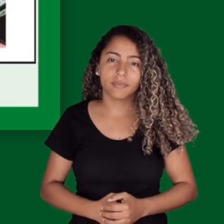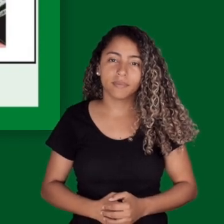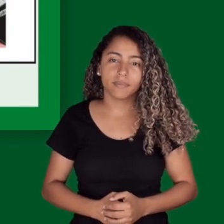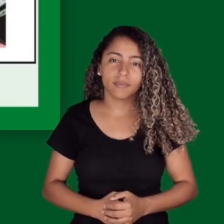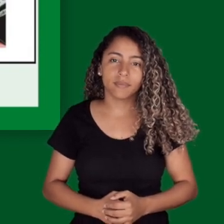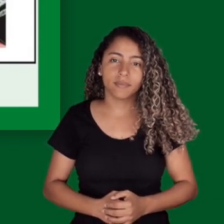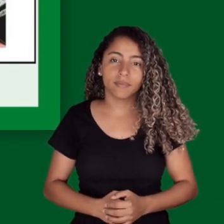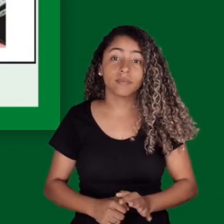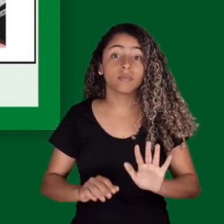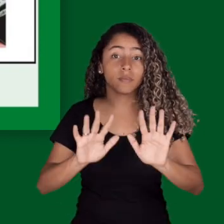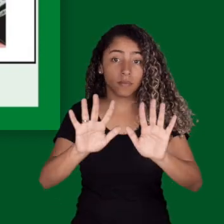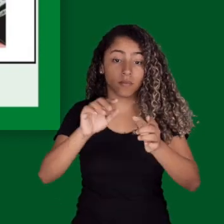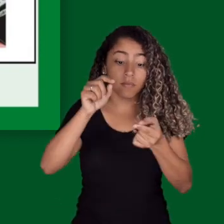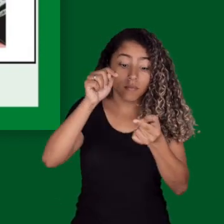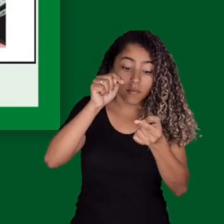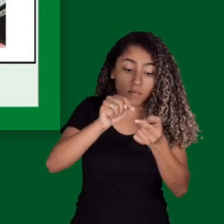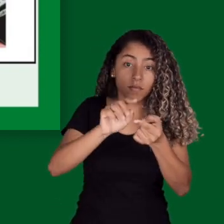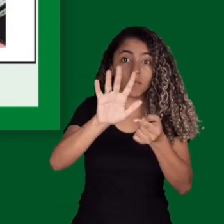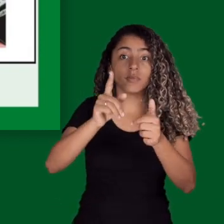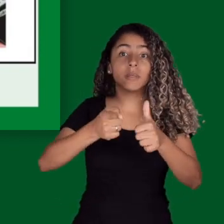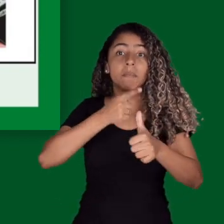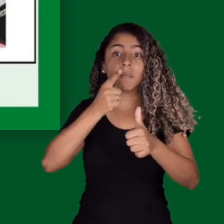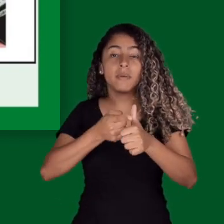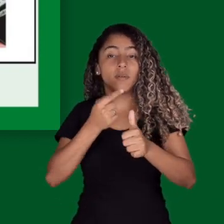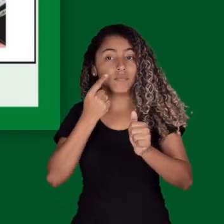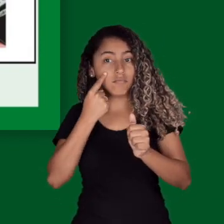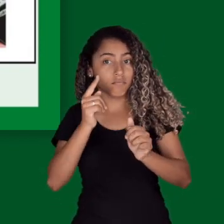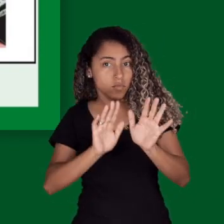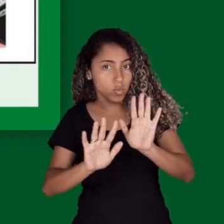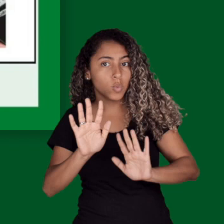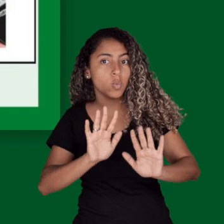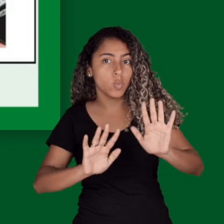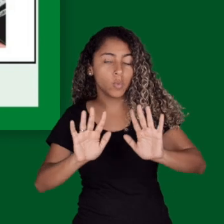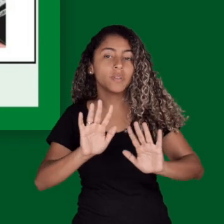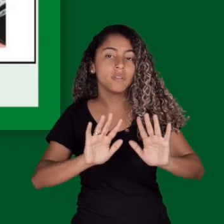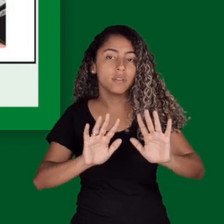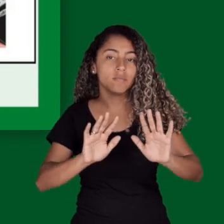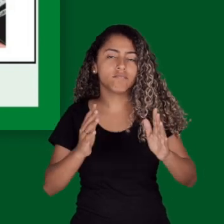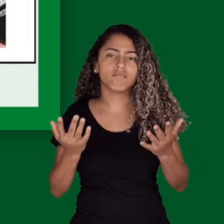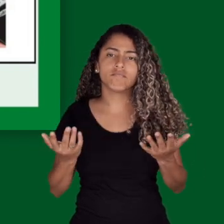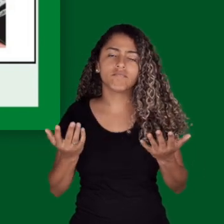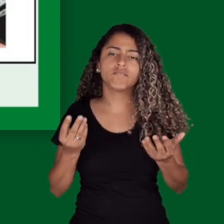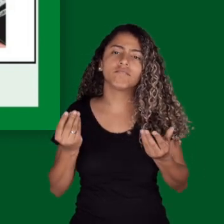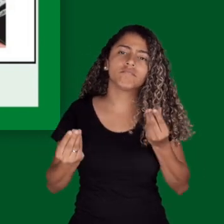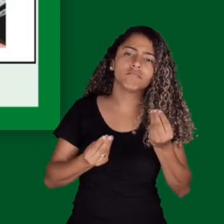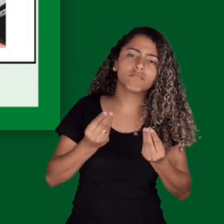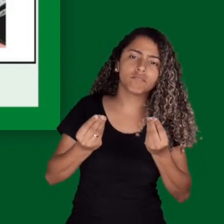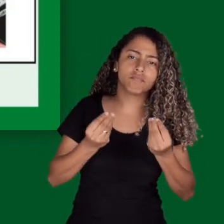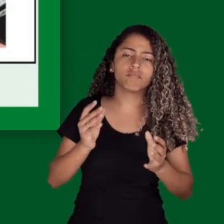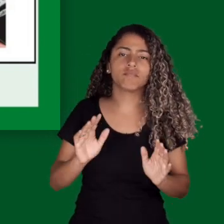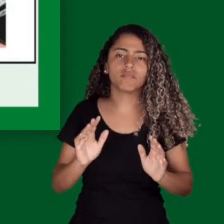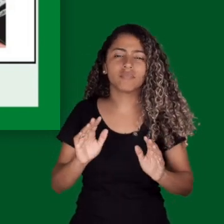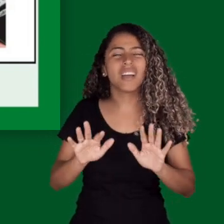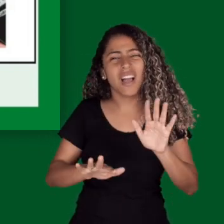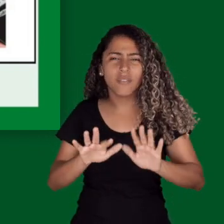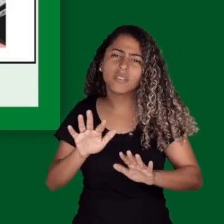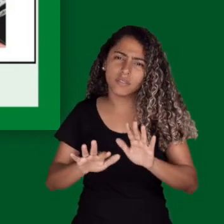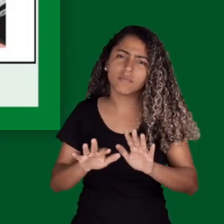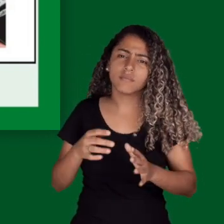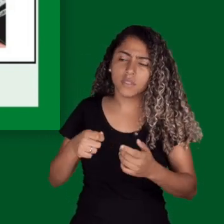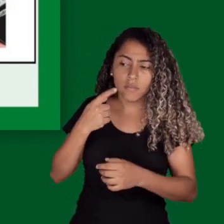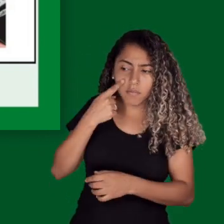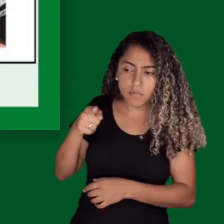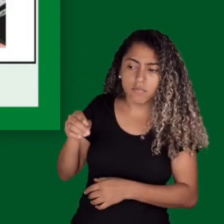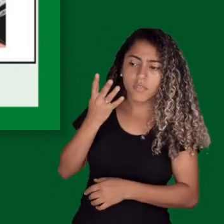Então, alguns cuidados, né, para que a pessoa faça esse teste, importantes da gente muitas vezes observar